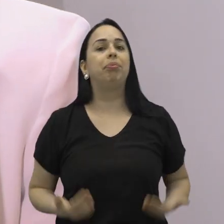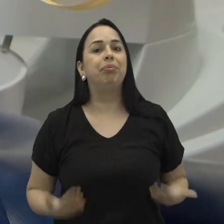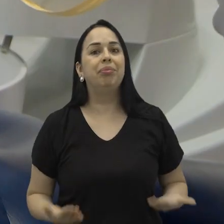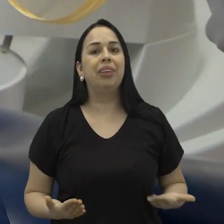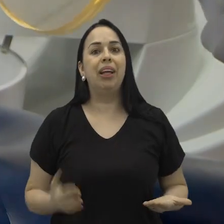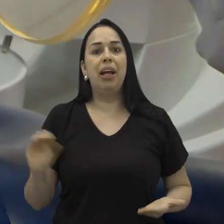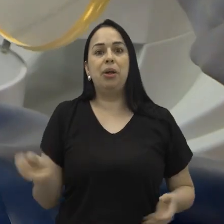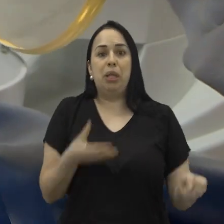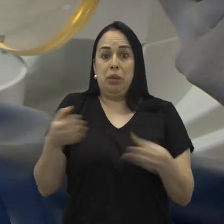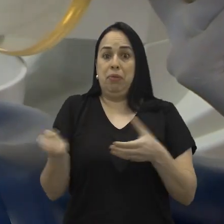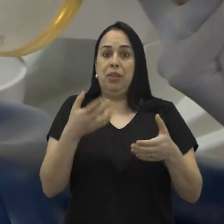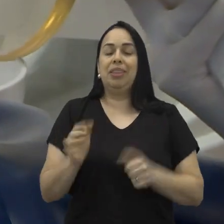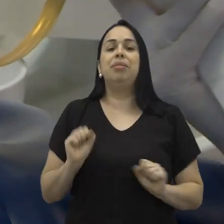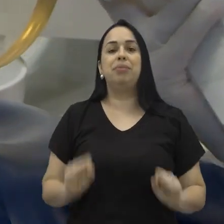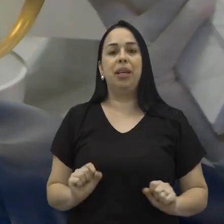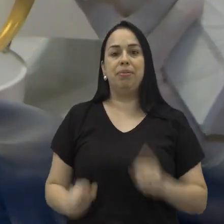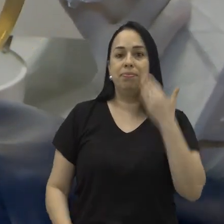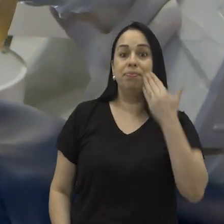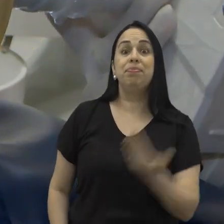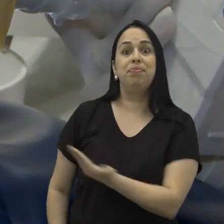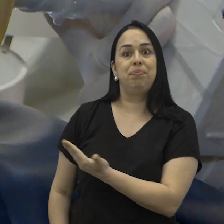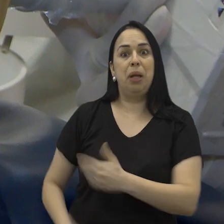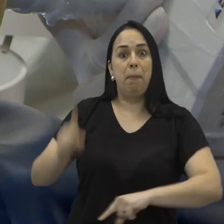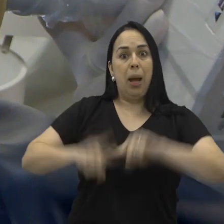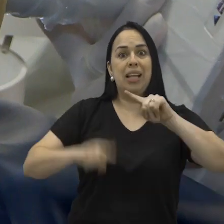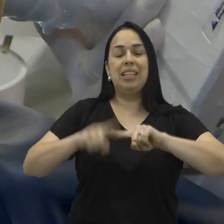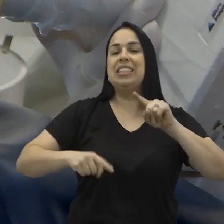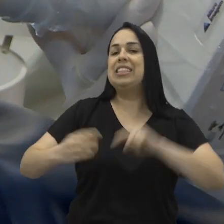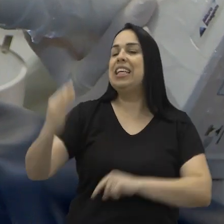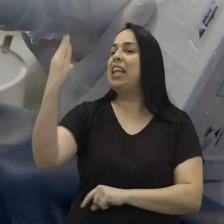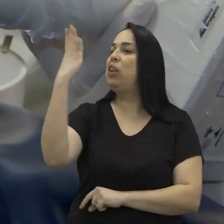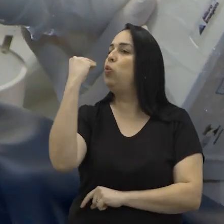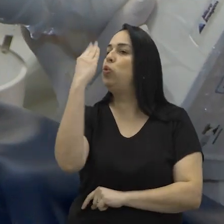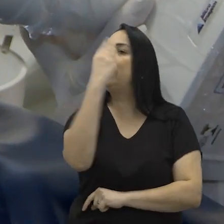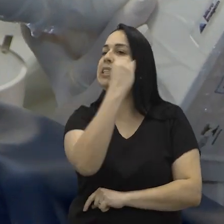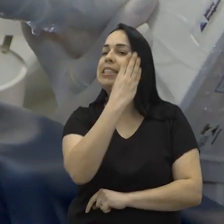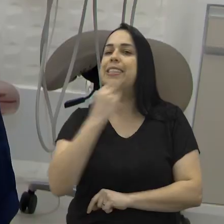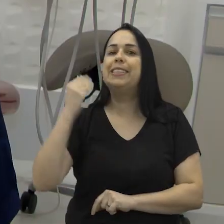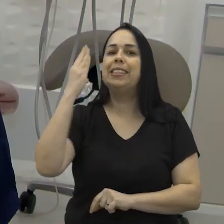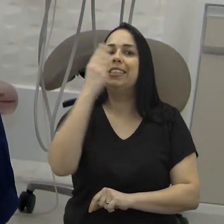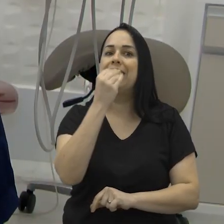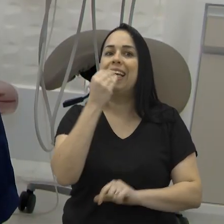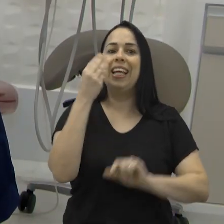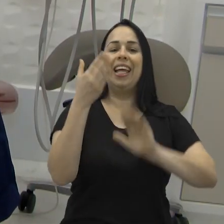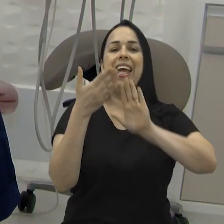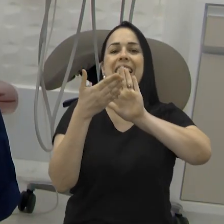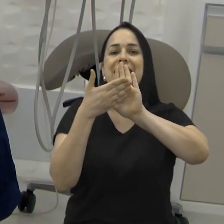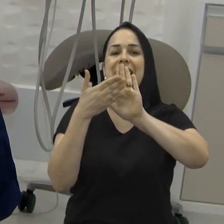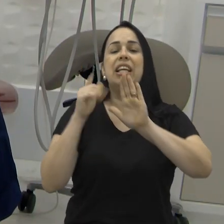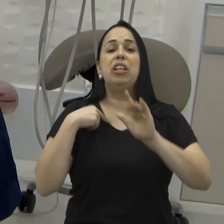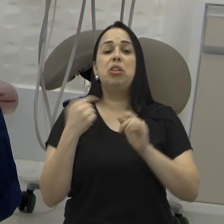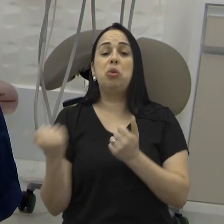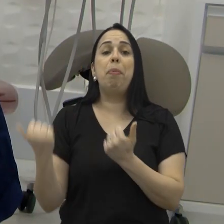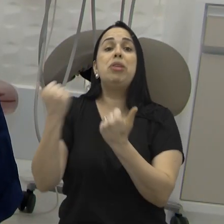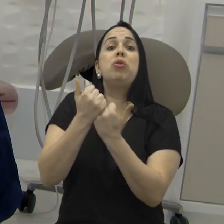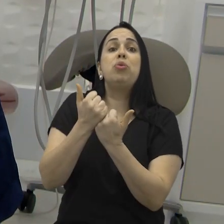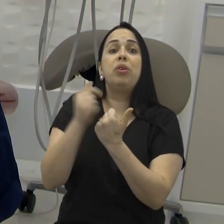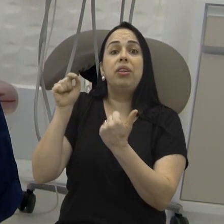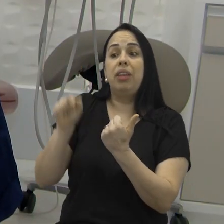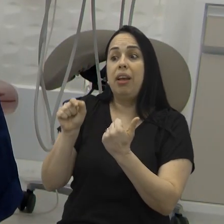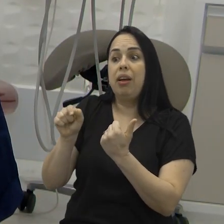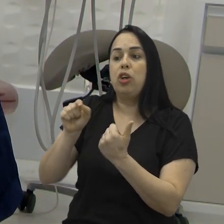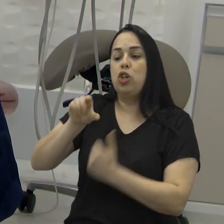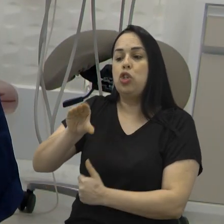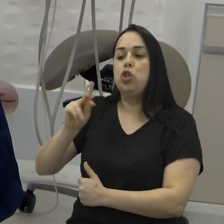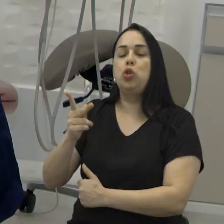consultório dentre as novidades está esse equipamento de radiografia digital ele elimina a necessidade de